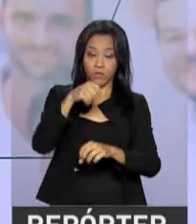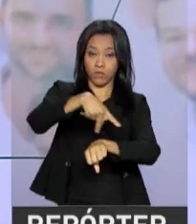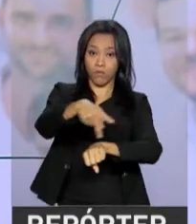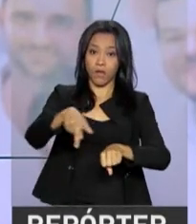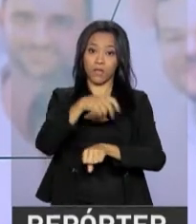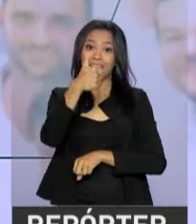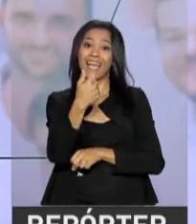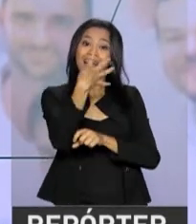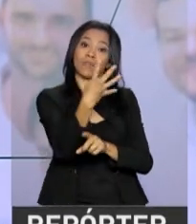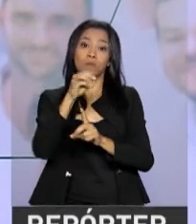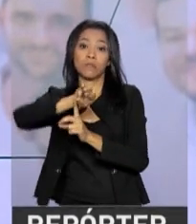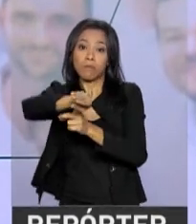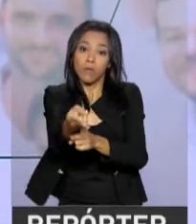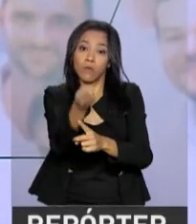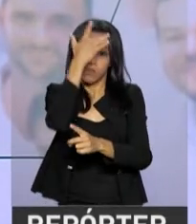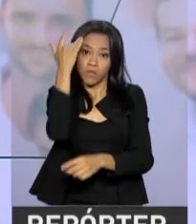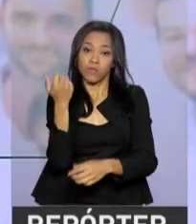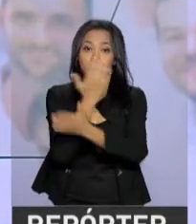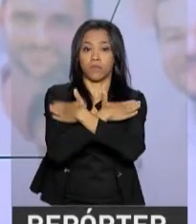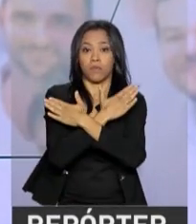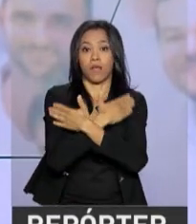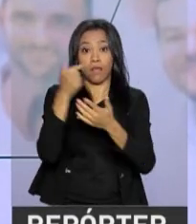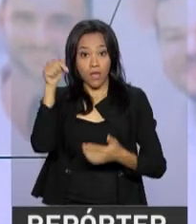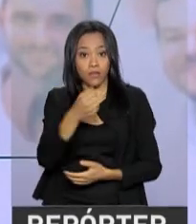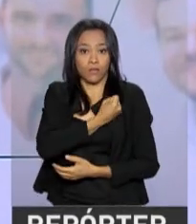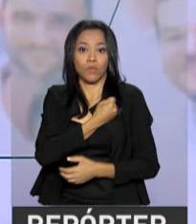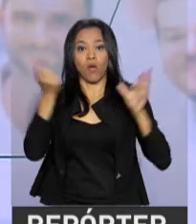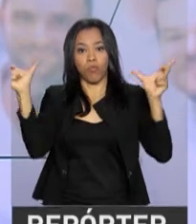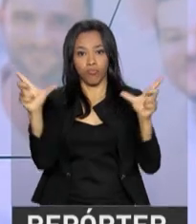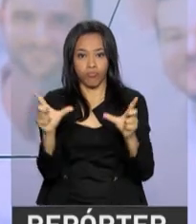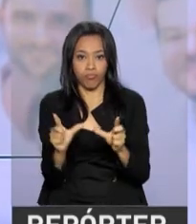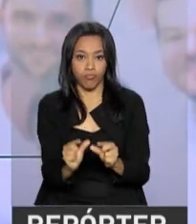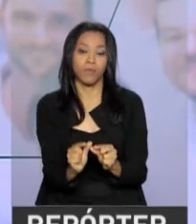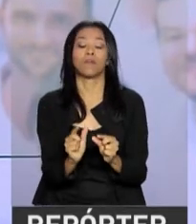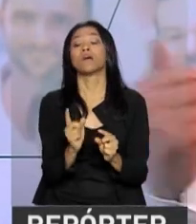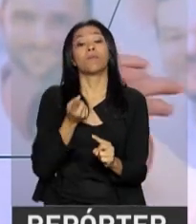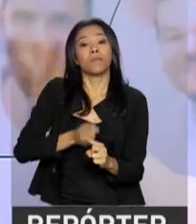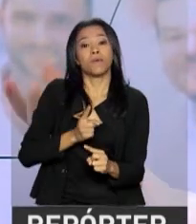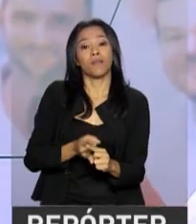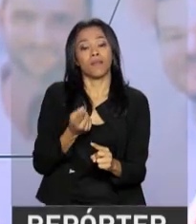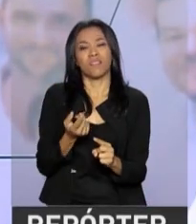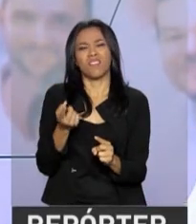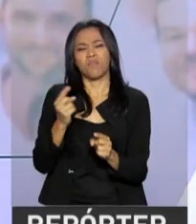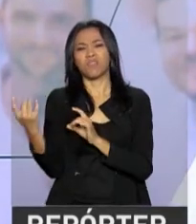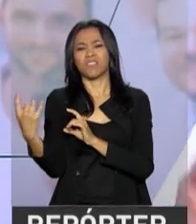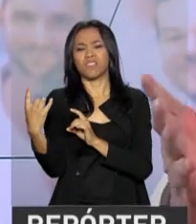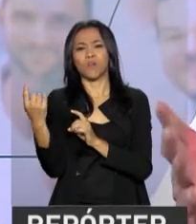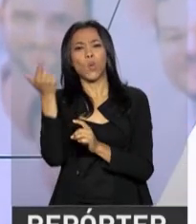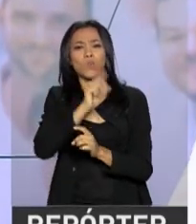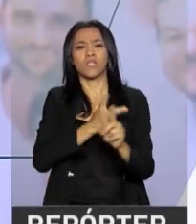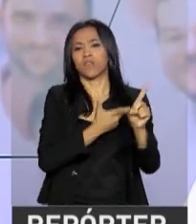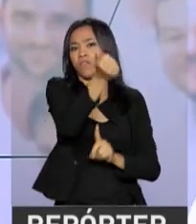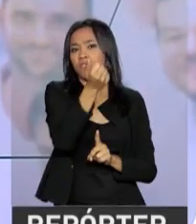de desempregados. Caiu sensivelmente, porque depois de vencer aquela recessão que